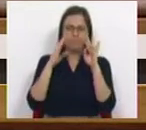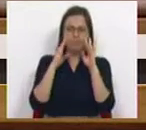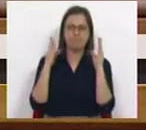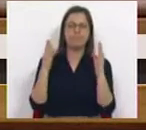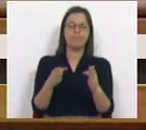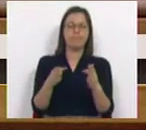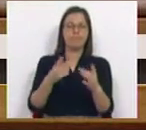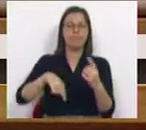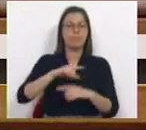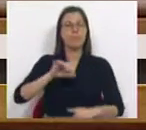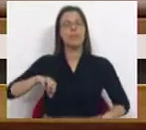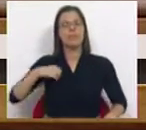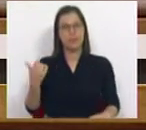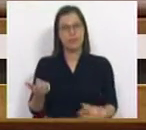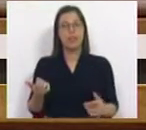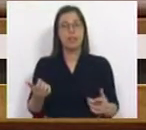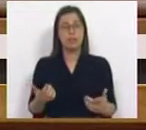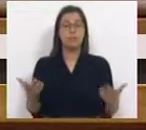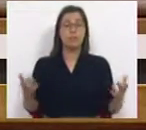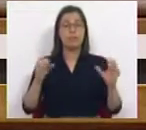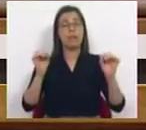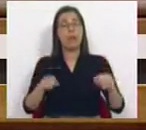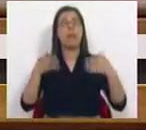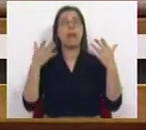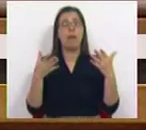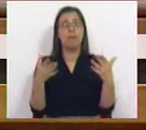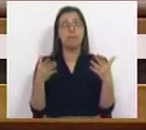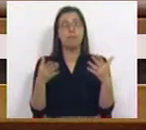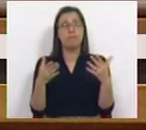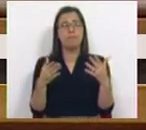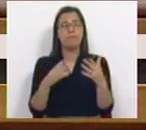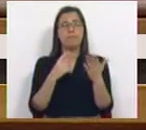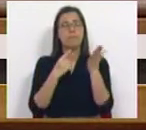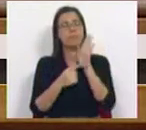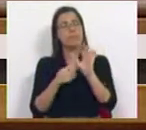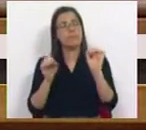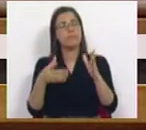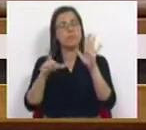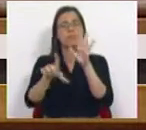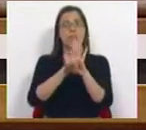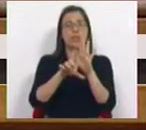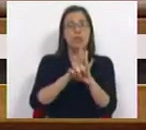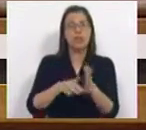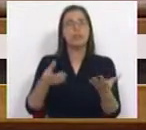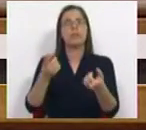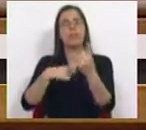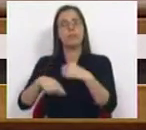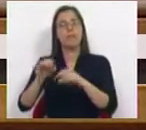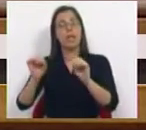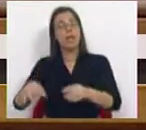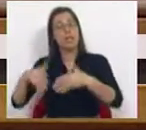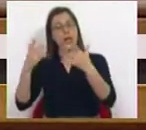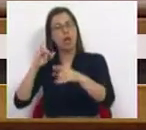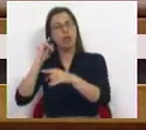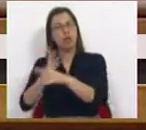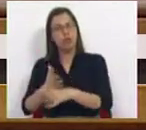atenção por parte dos Verdes, seja através de iniciativas ou da apresentação de iniciativas legislativas, seja através de